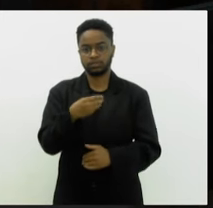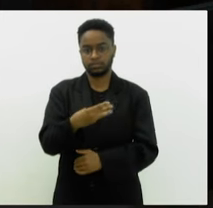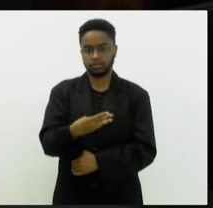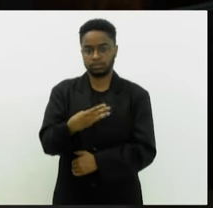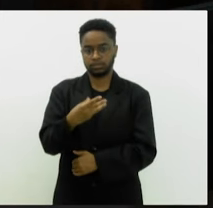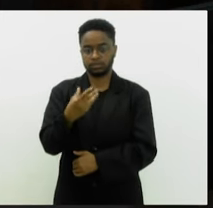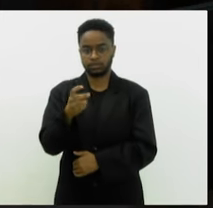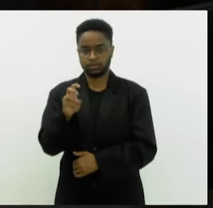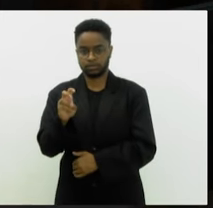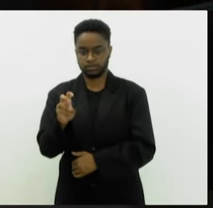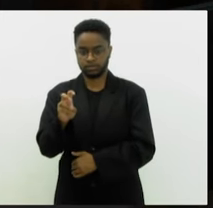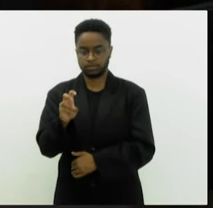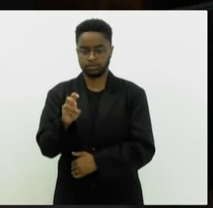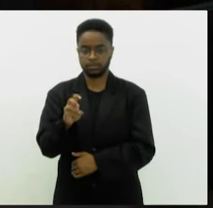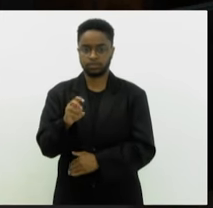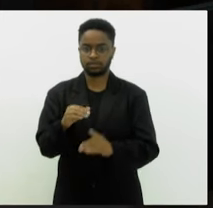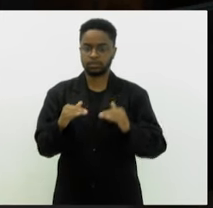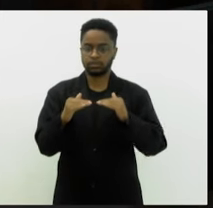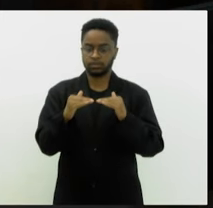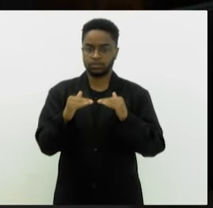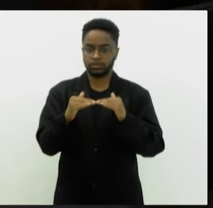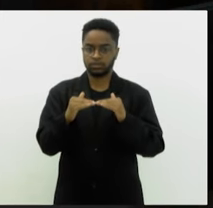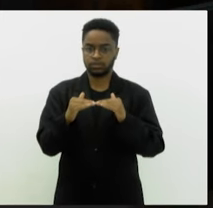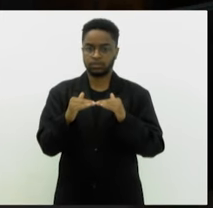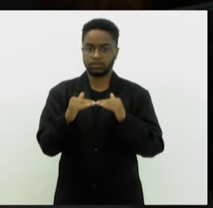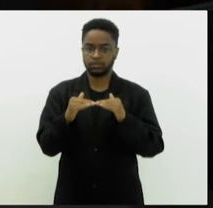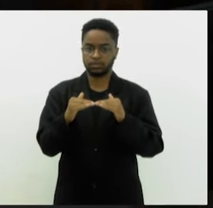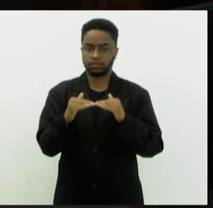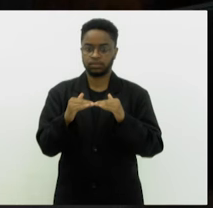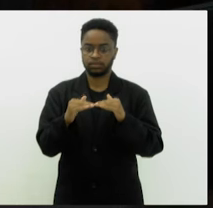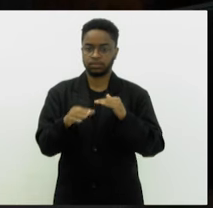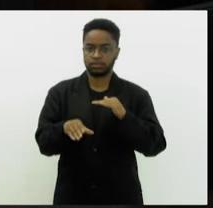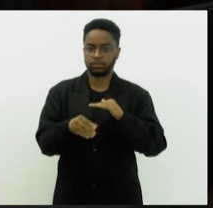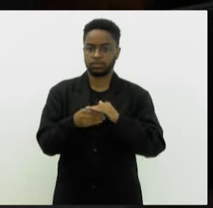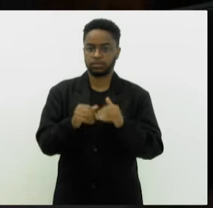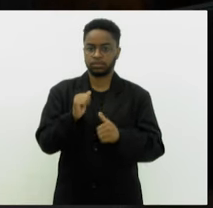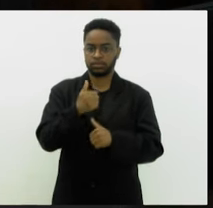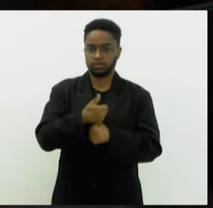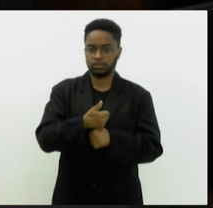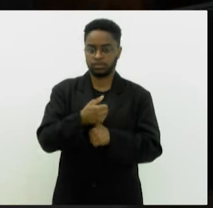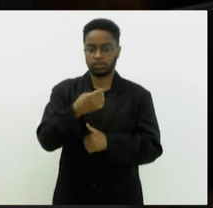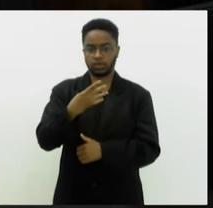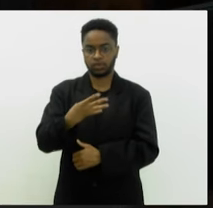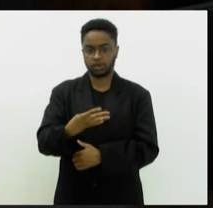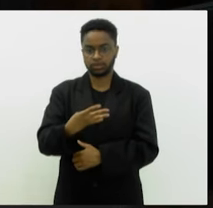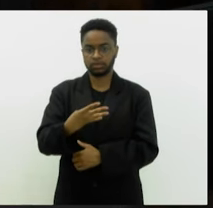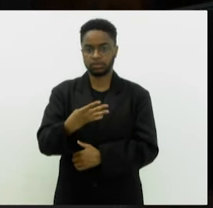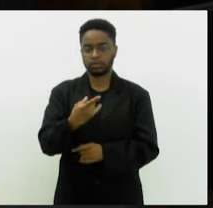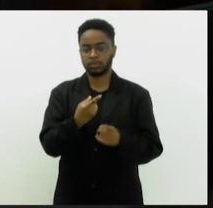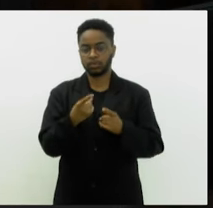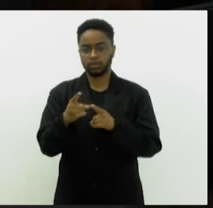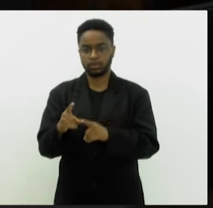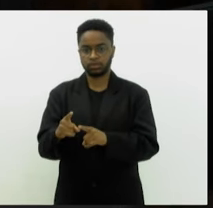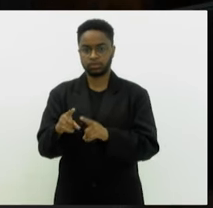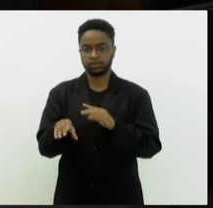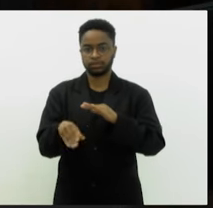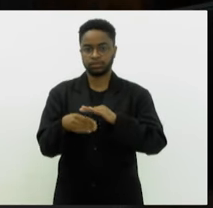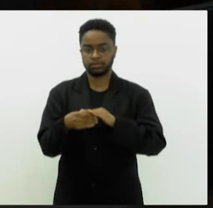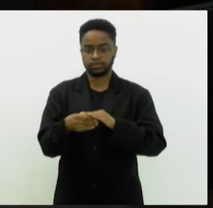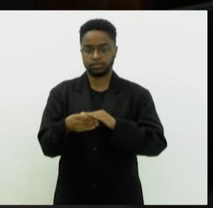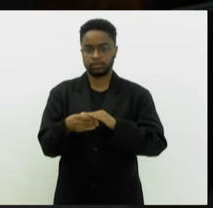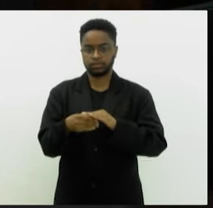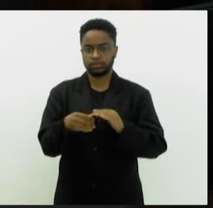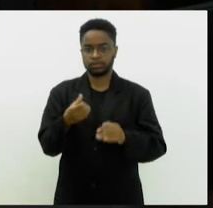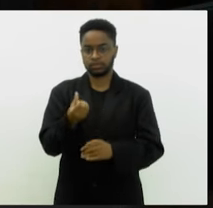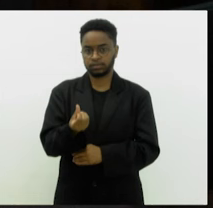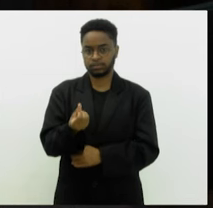e 5, favorável com subemenda. A emenda 4, contrário às emendas